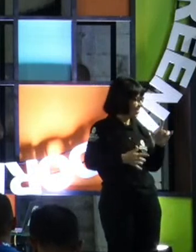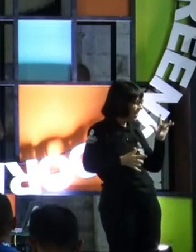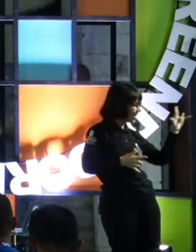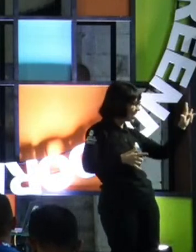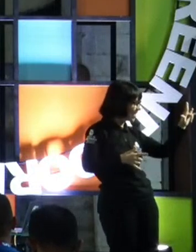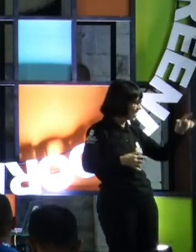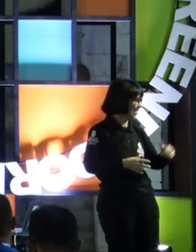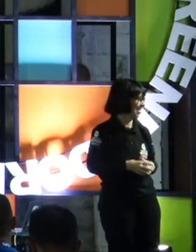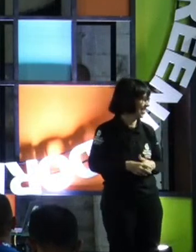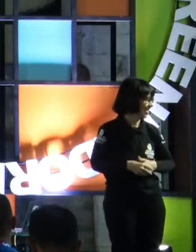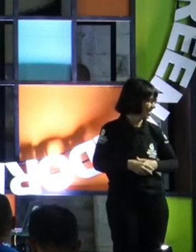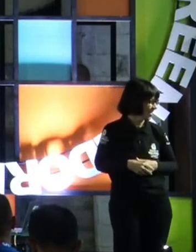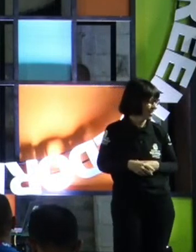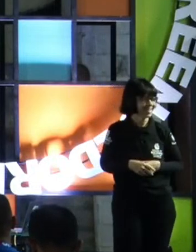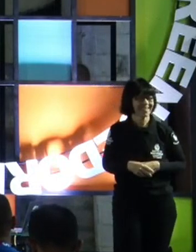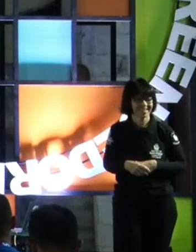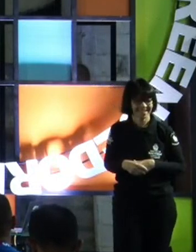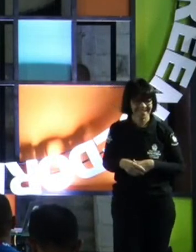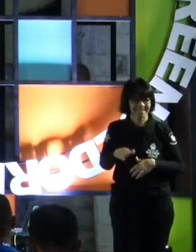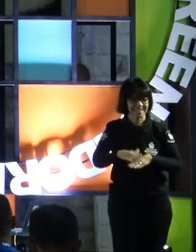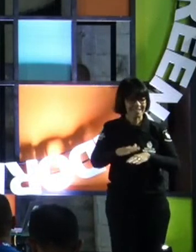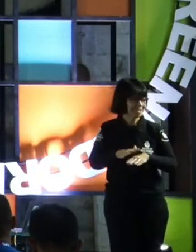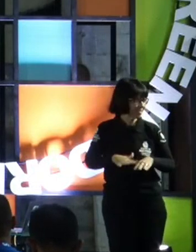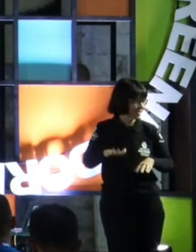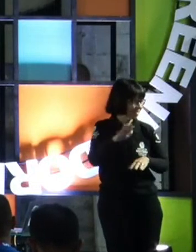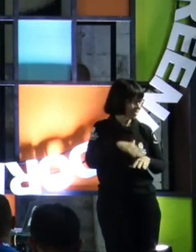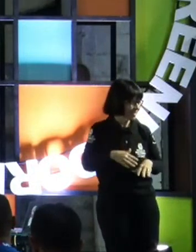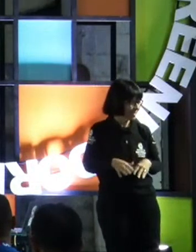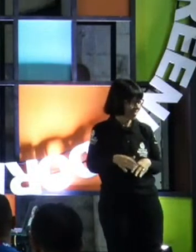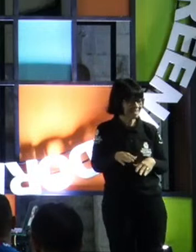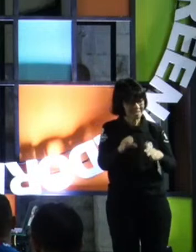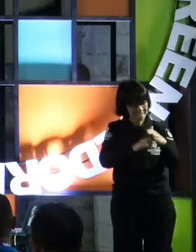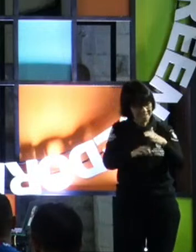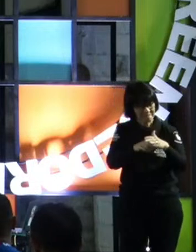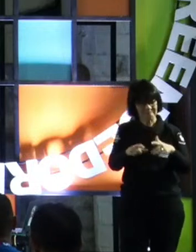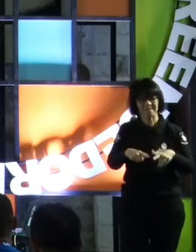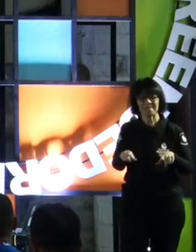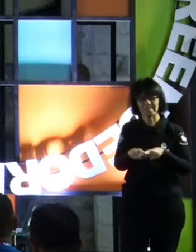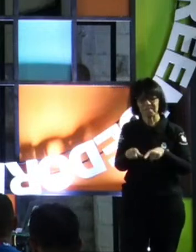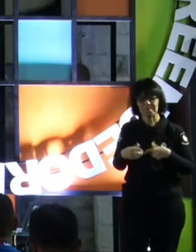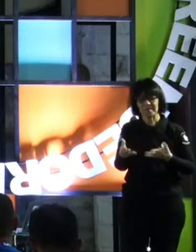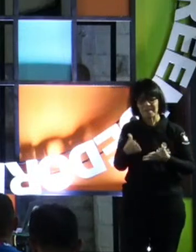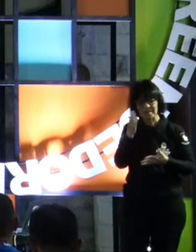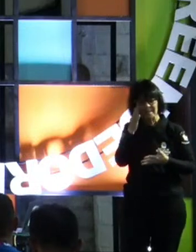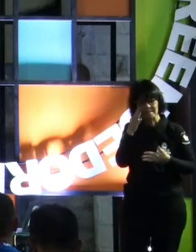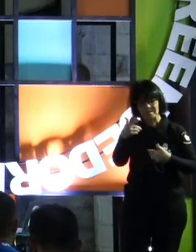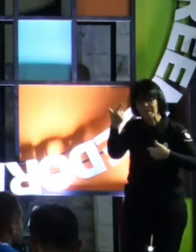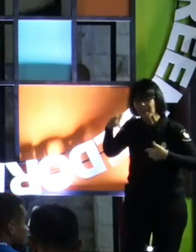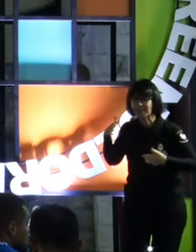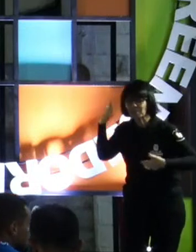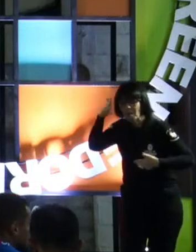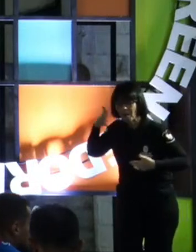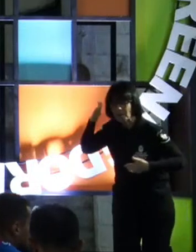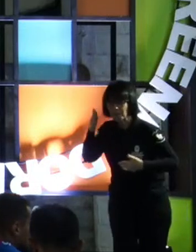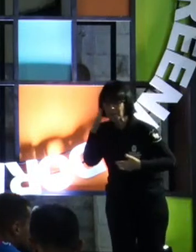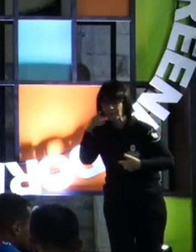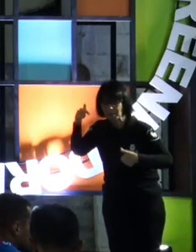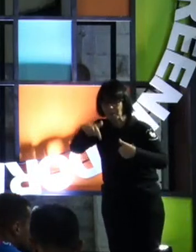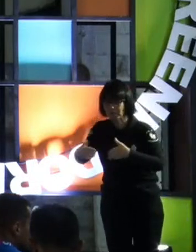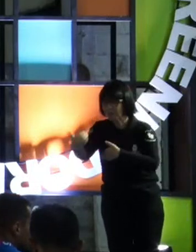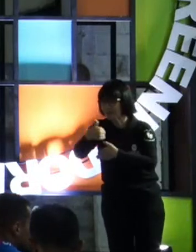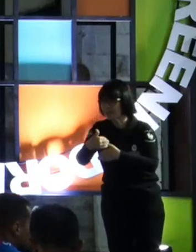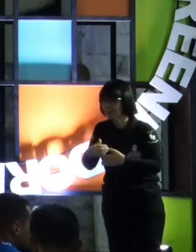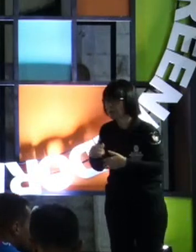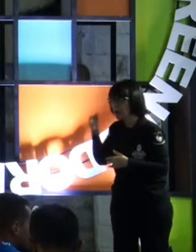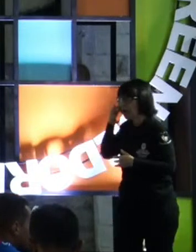mas empreender com algo que tivesse sentido para mim, mais do que qualquer outra coisa. Então, eu não sei das outras palestras, mas acho que eu vim para ver a sua palestra